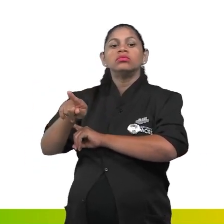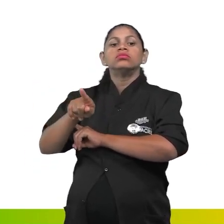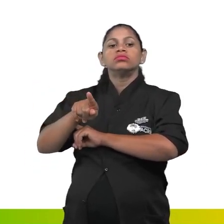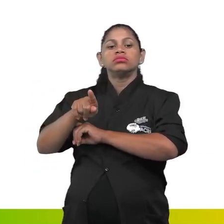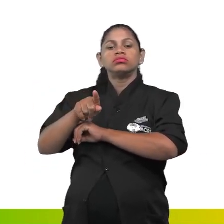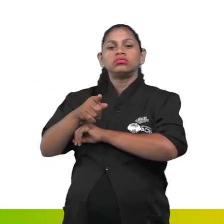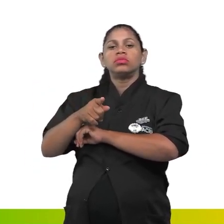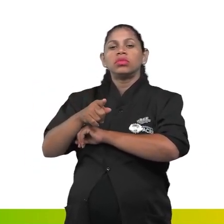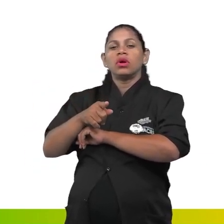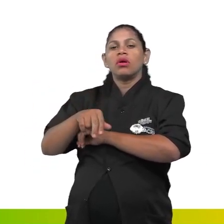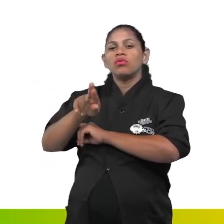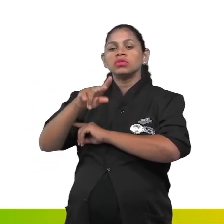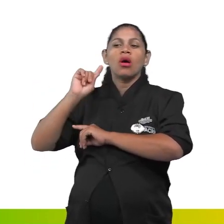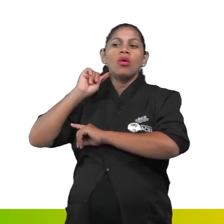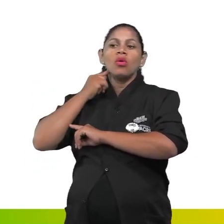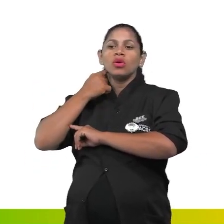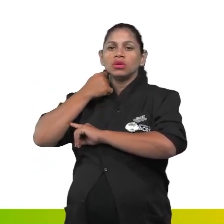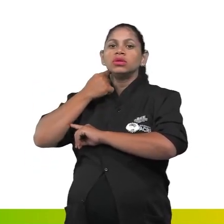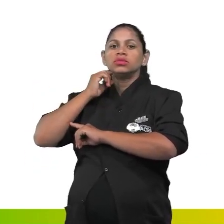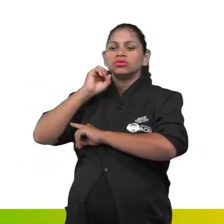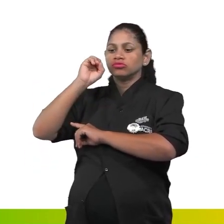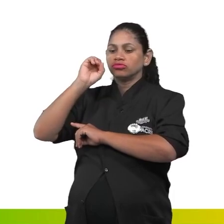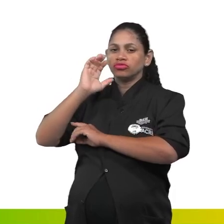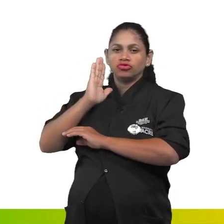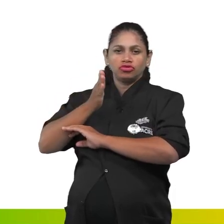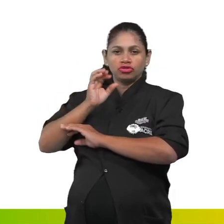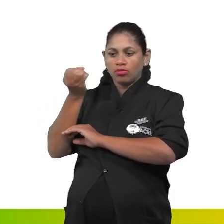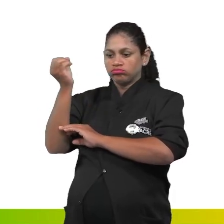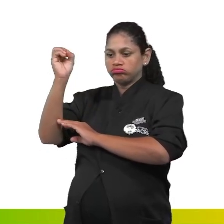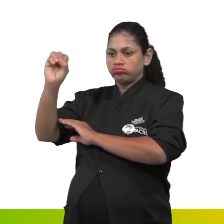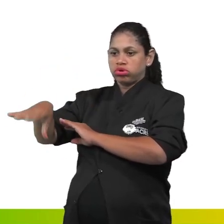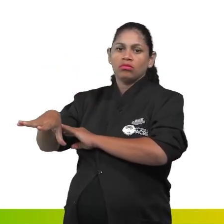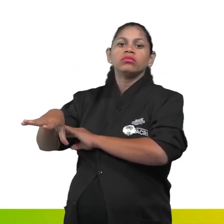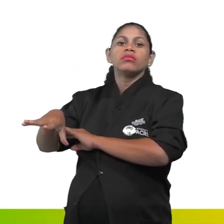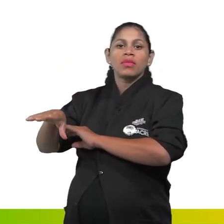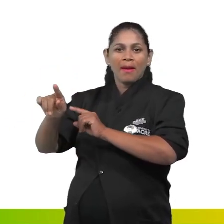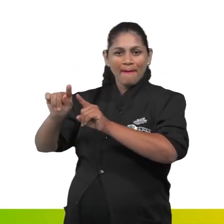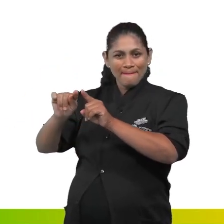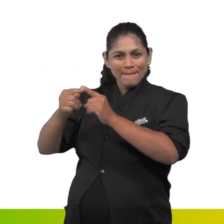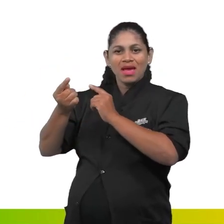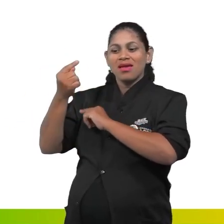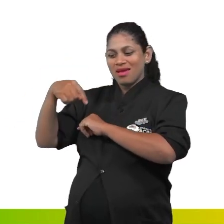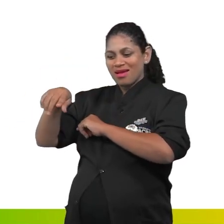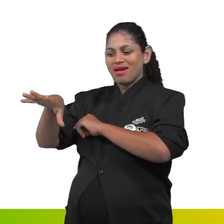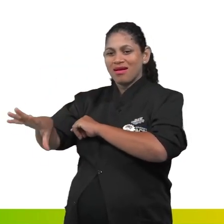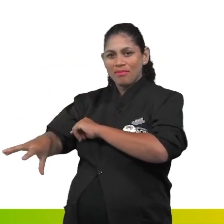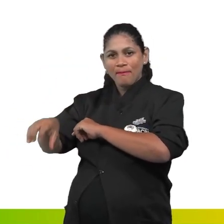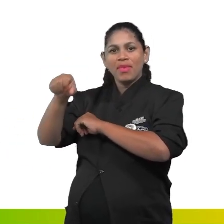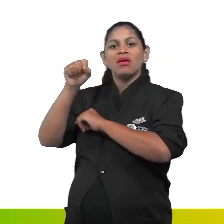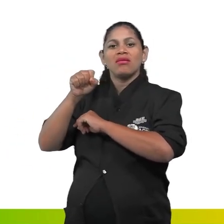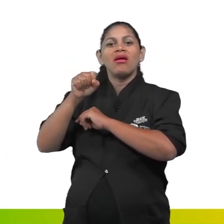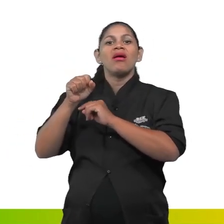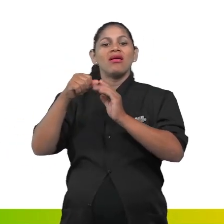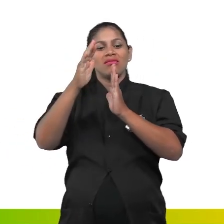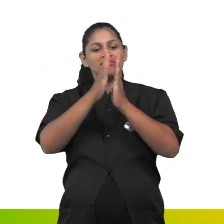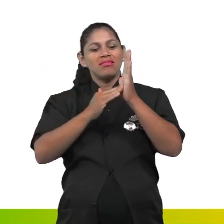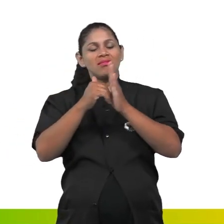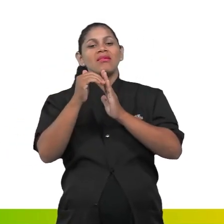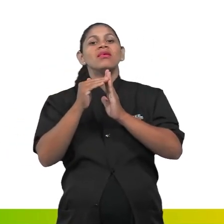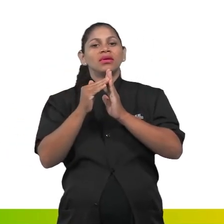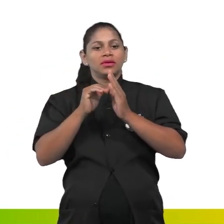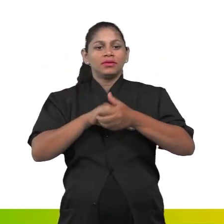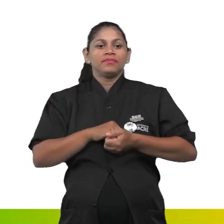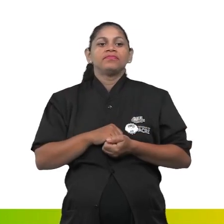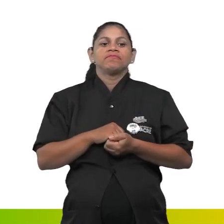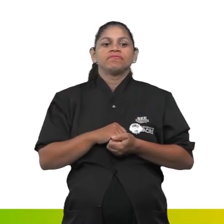descartada ao meio ambiente. Vê também aí, logo acima, uma obra feita com